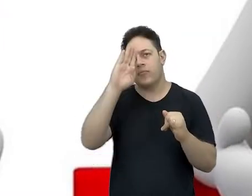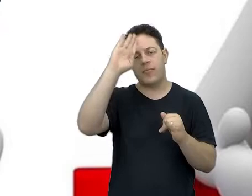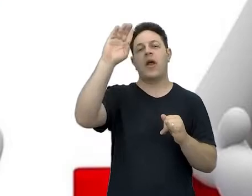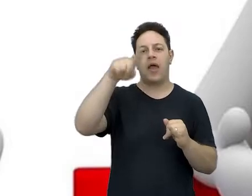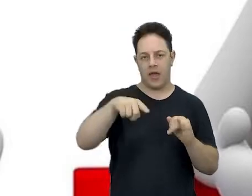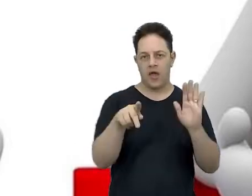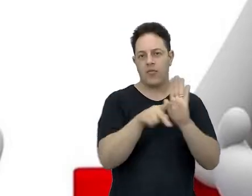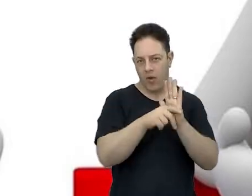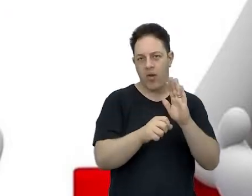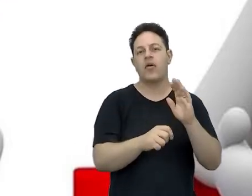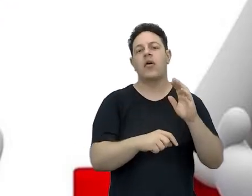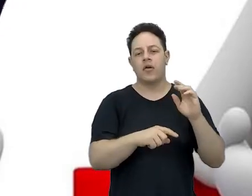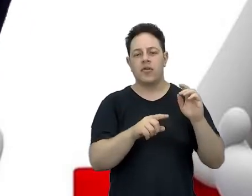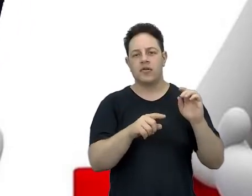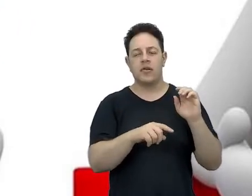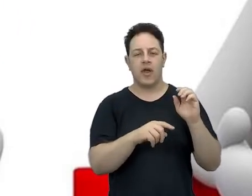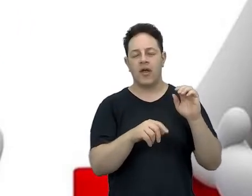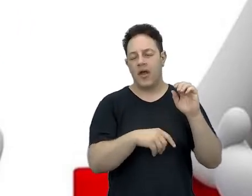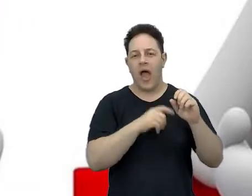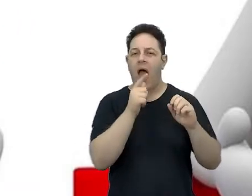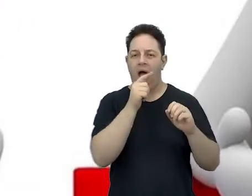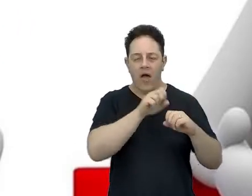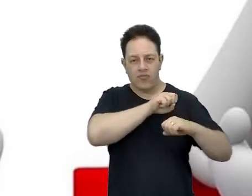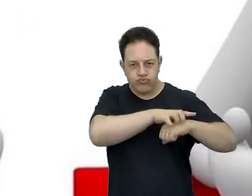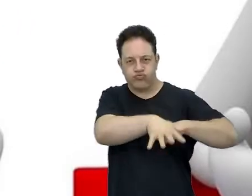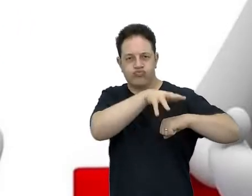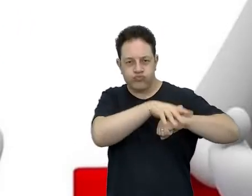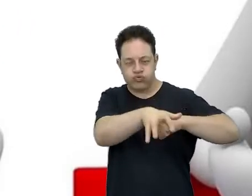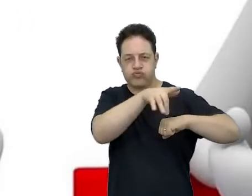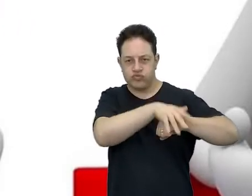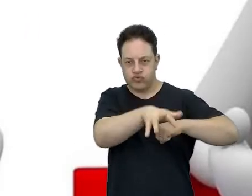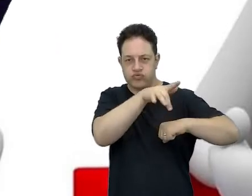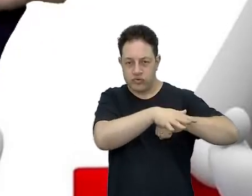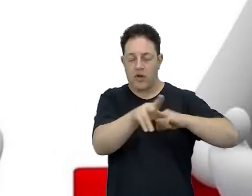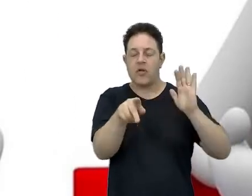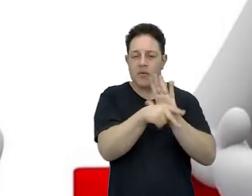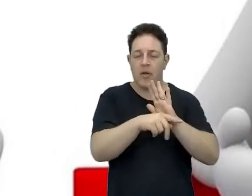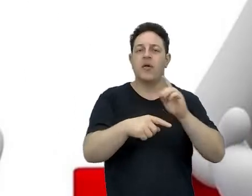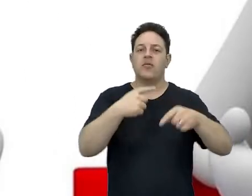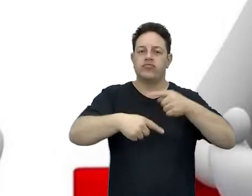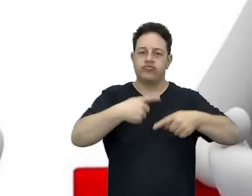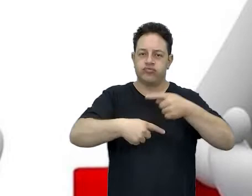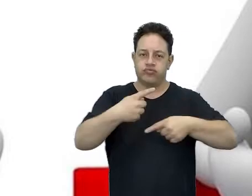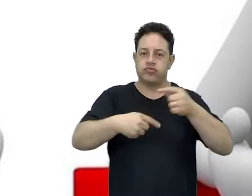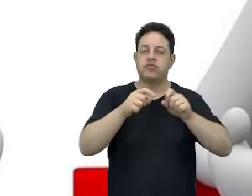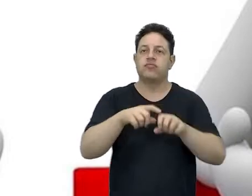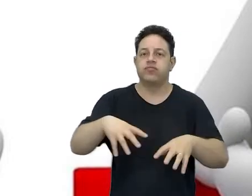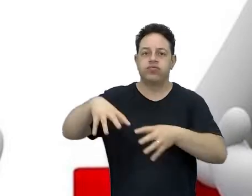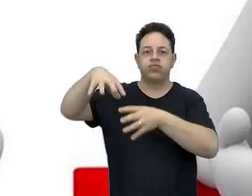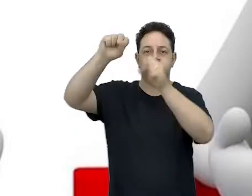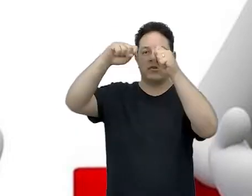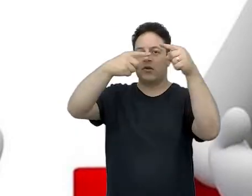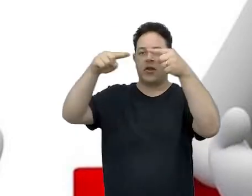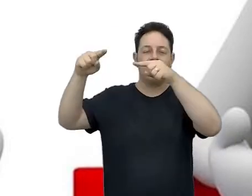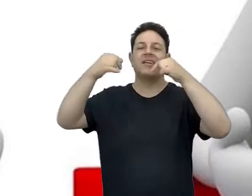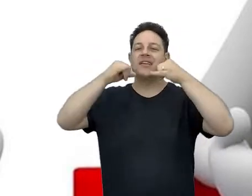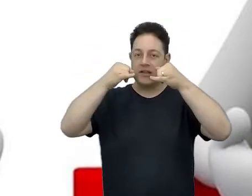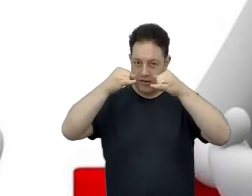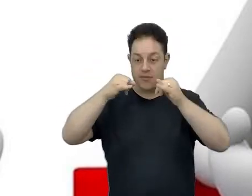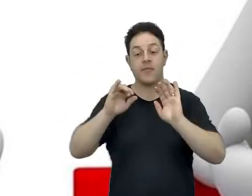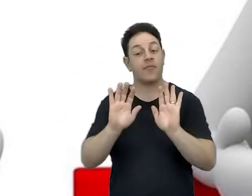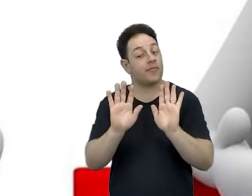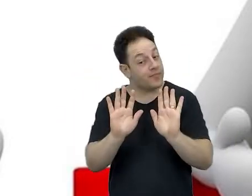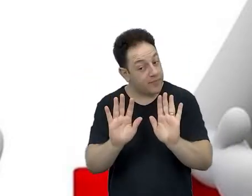das hidrelétricas. A gente tem uma geografia muito boa, um clima muito bom para a gente ter produção de eletricidade por meio de hidrelétricas.